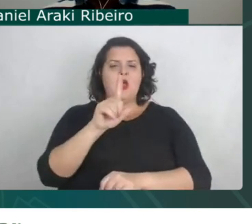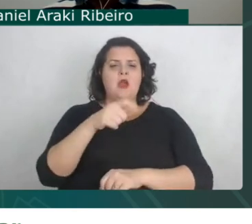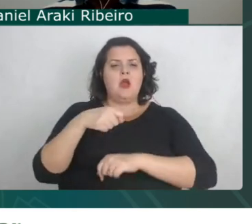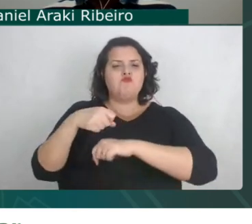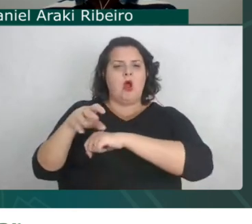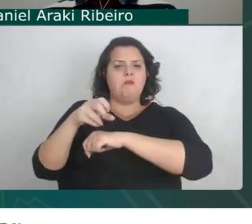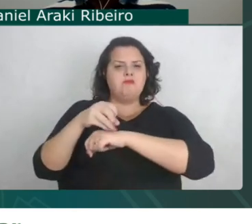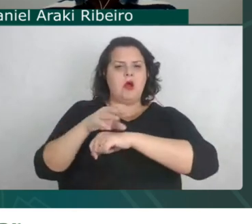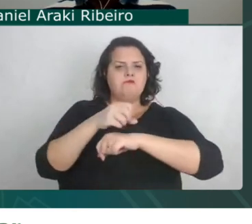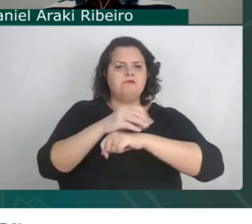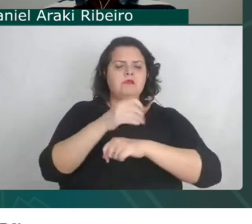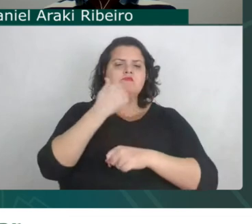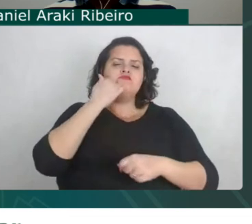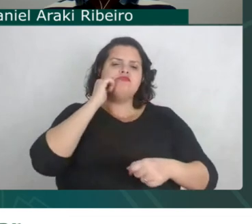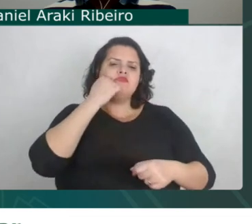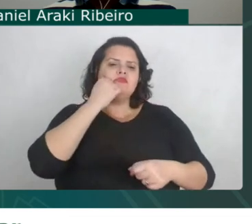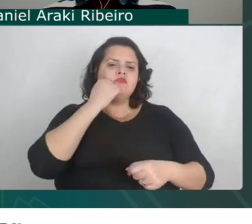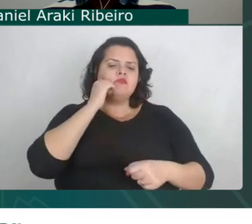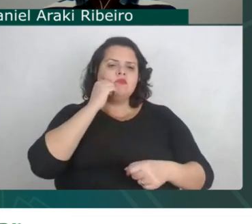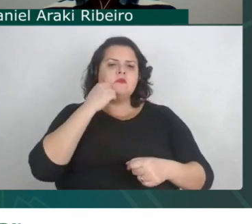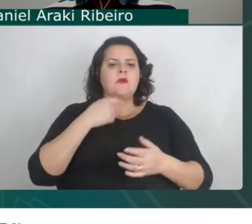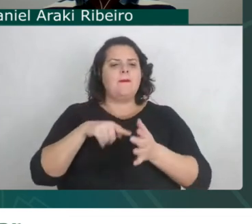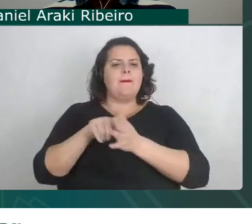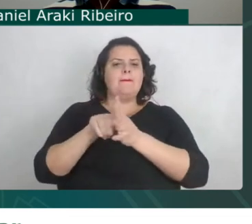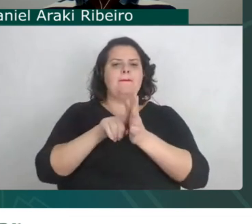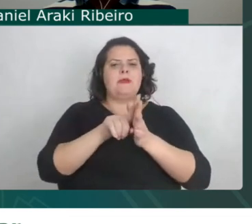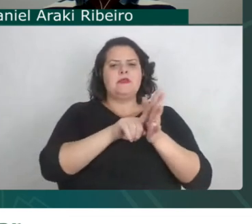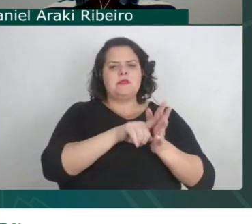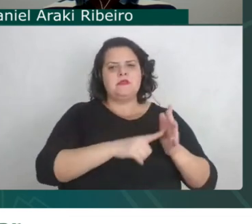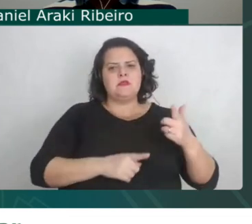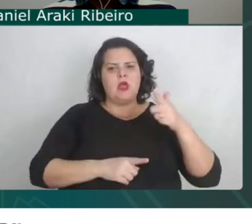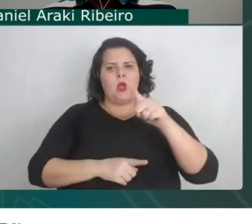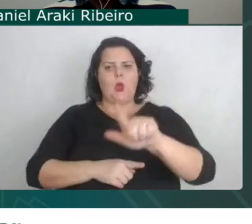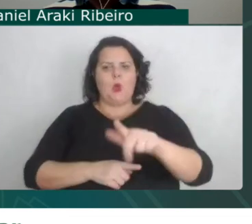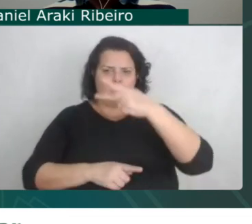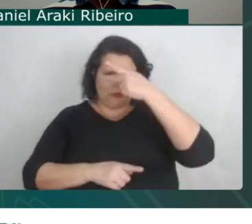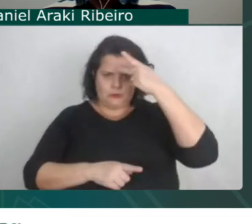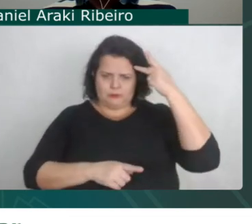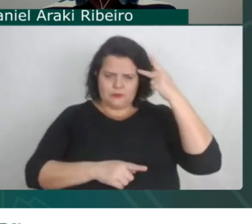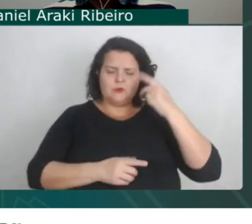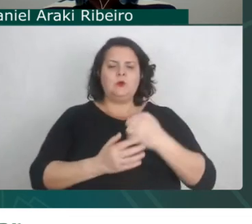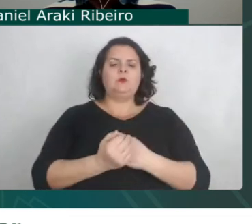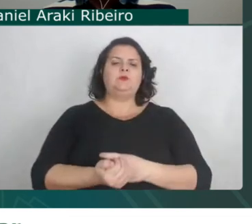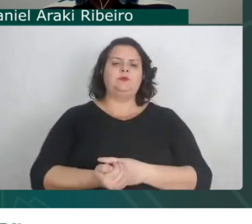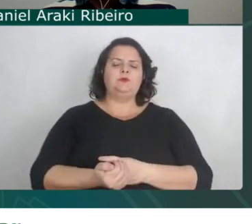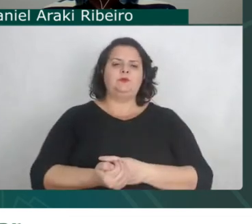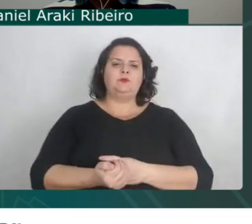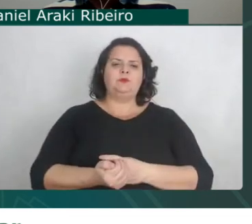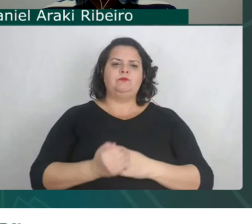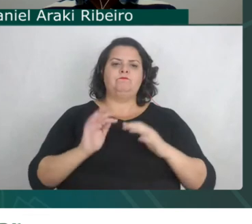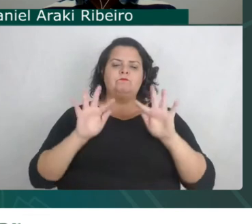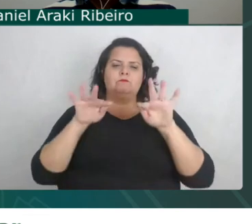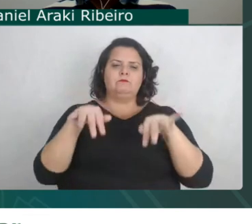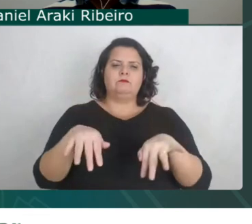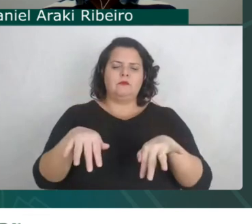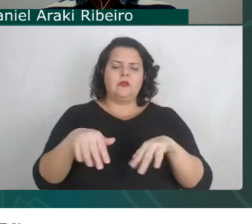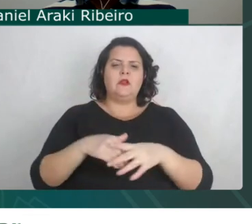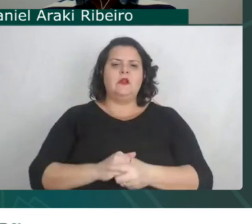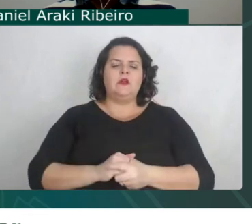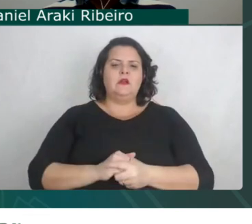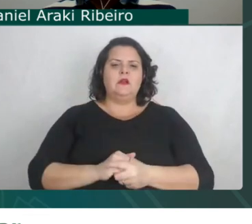nossa ciência para nossos estudos, né, para as outras pessoas. Então, agora terminamos aqui, então,